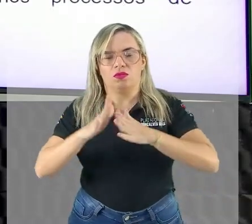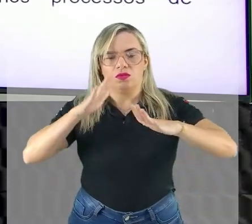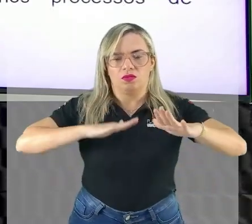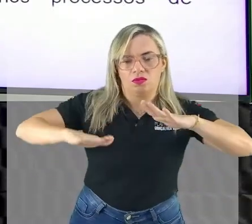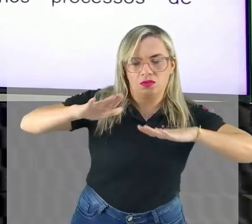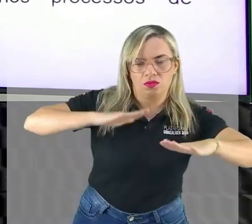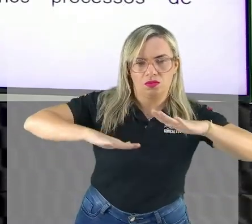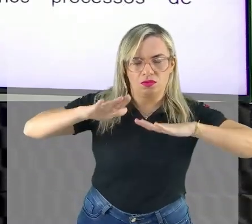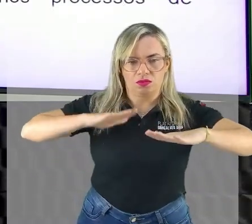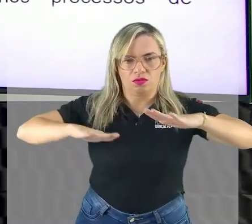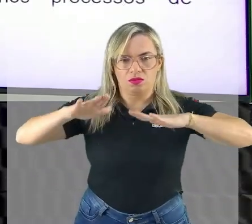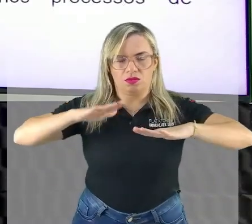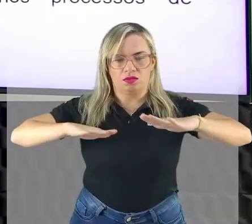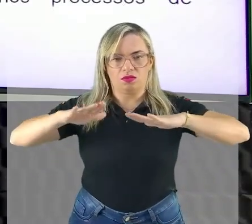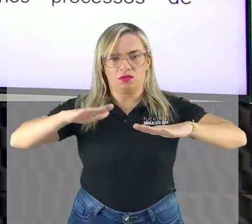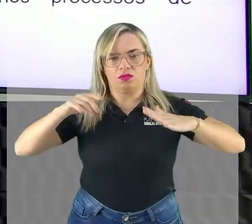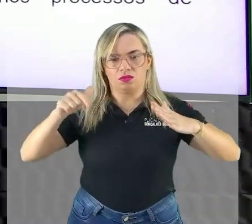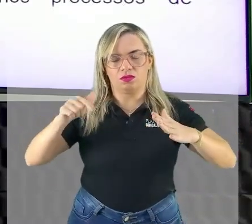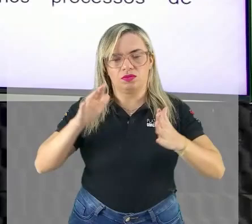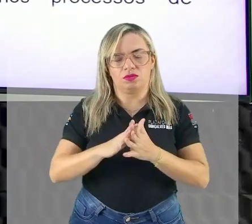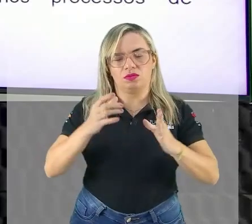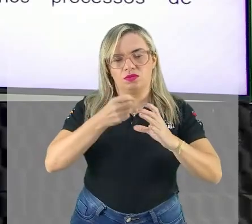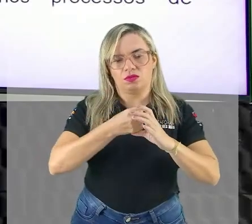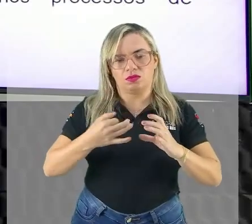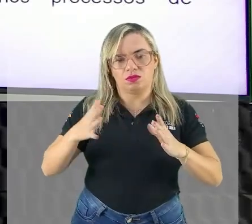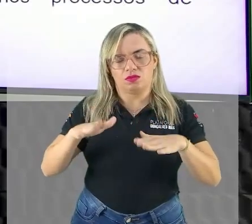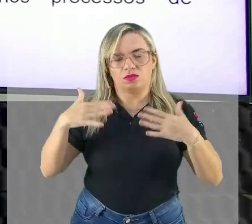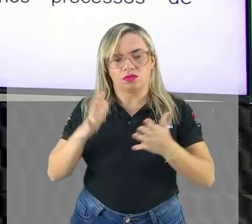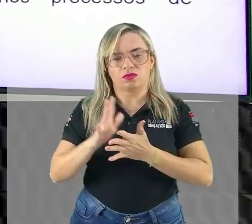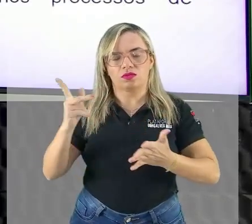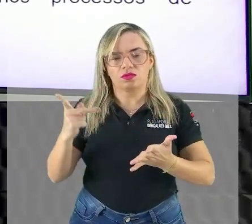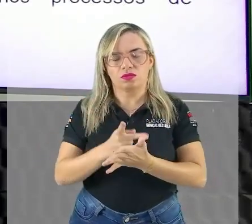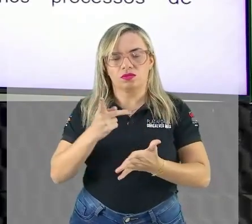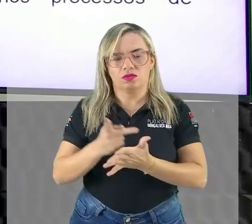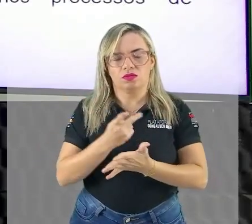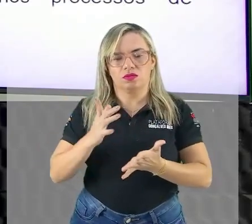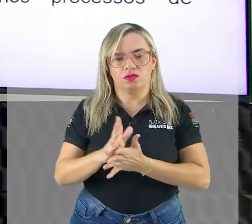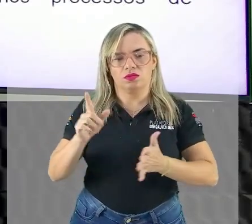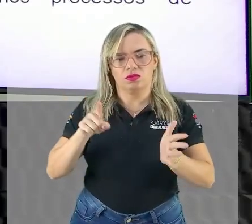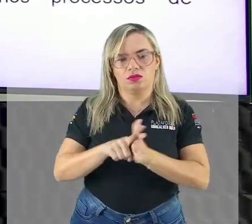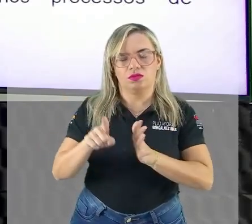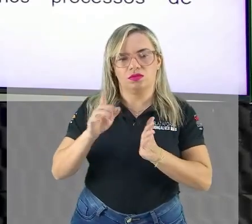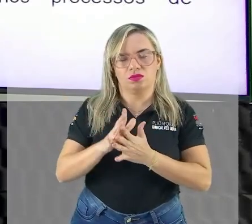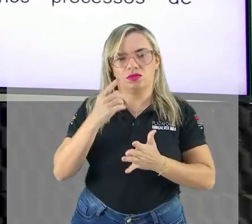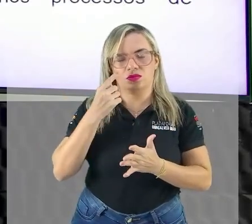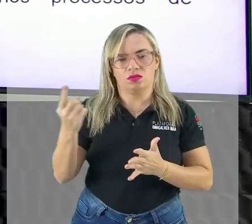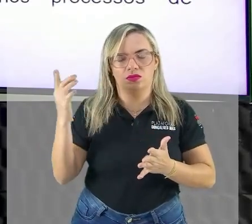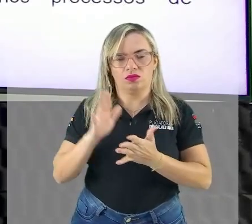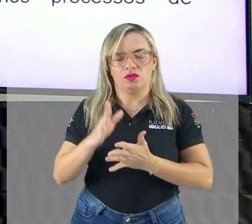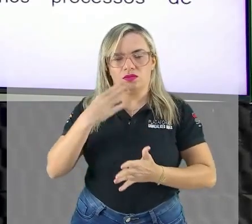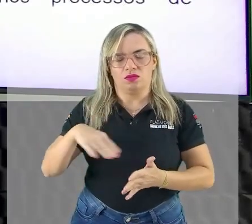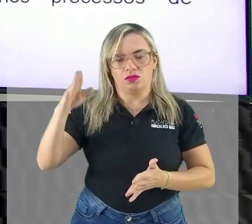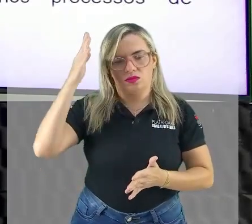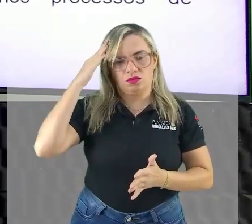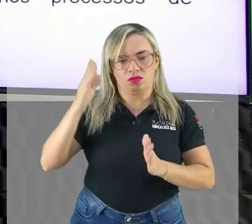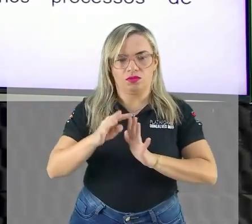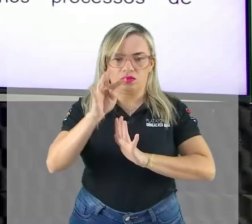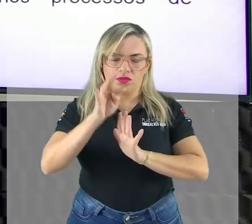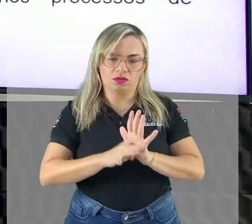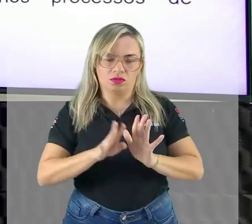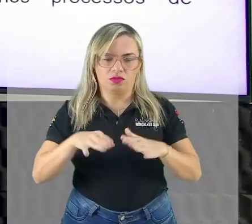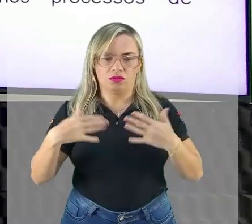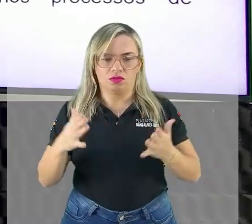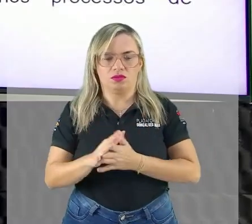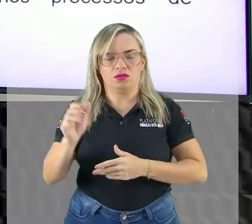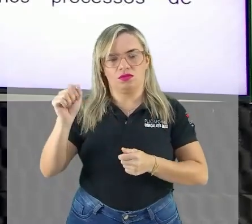é nesse ponto que muitas vezes a gente erra uma questão que cobra interpretação textual, tá? E